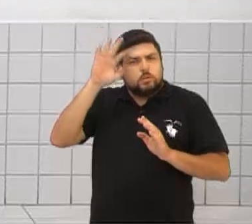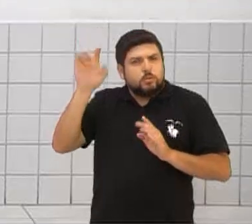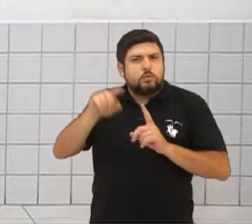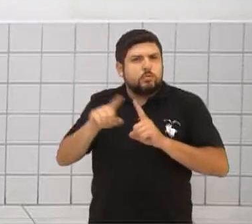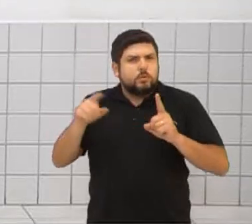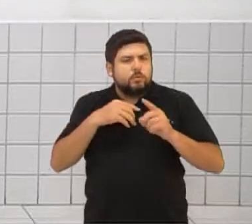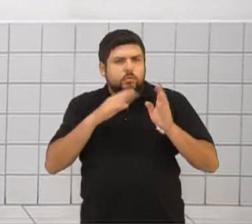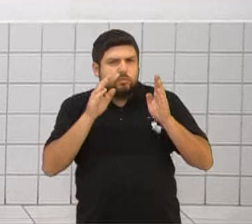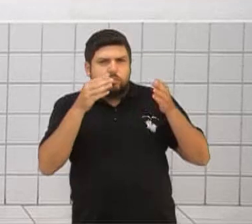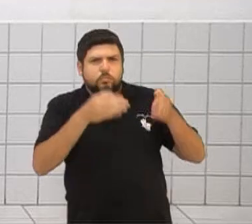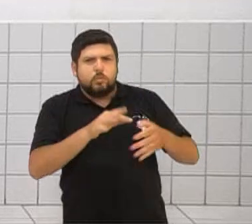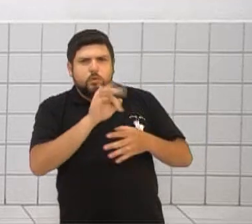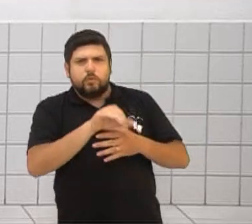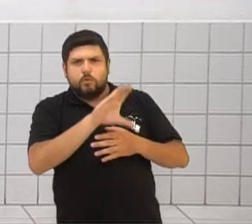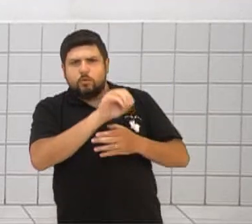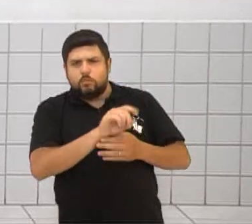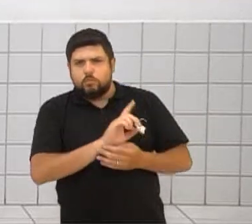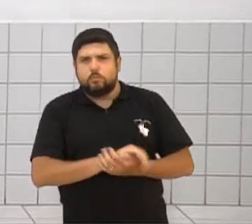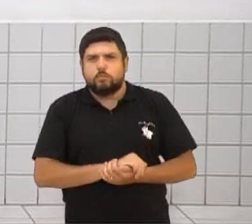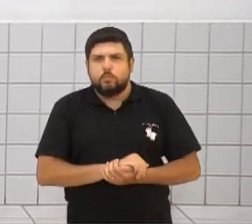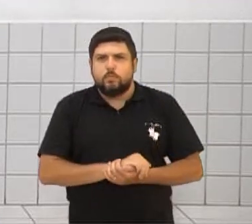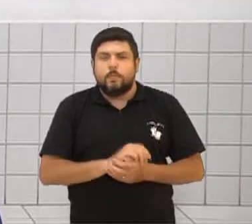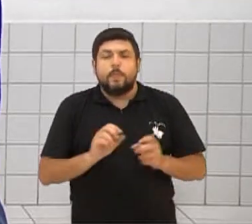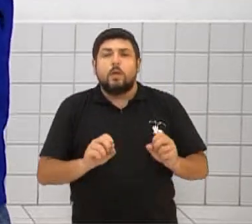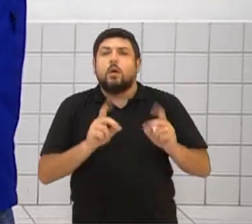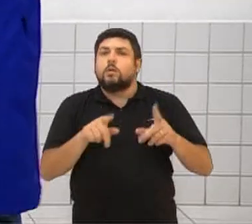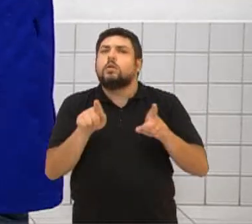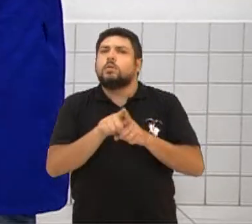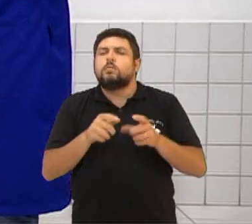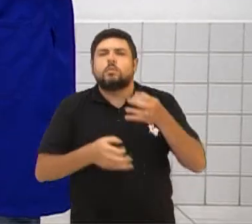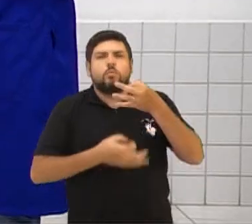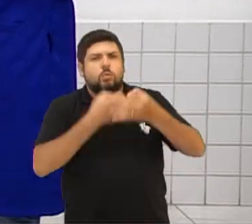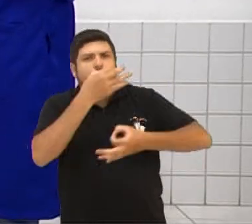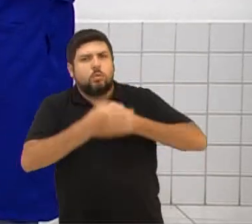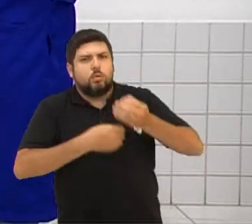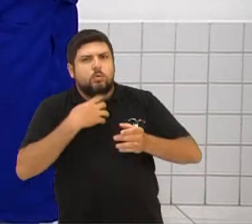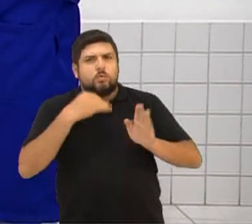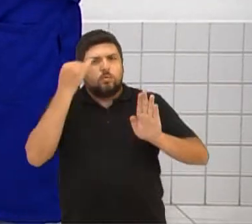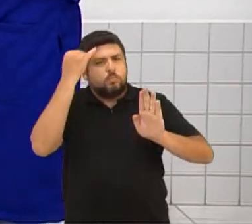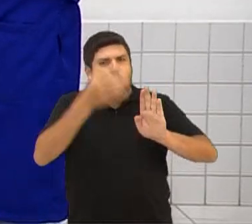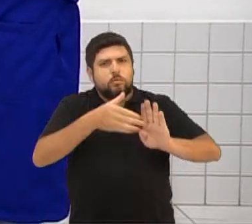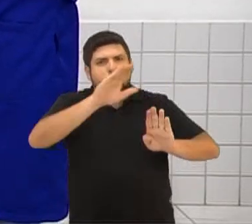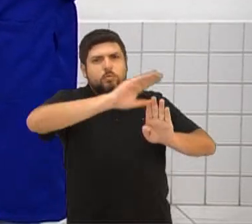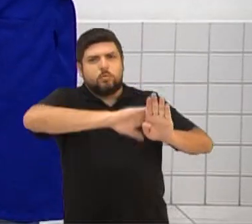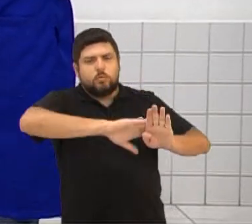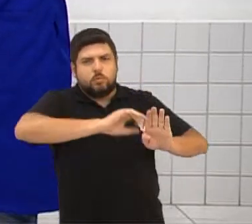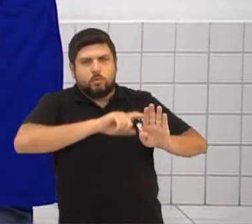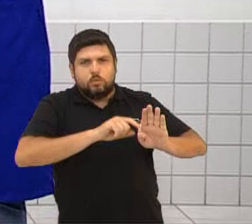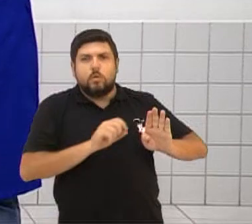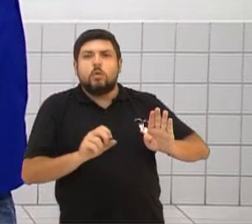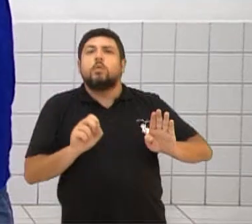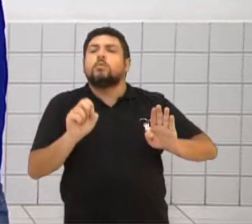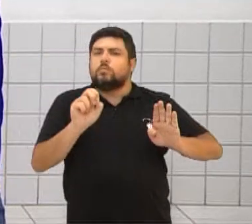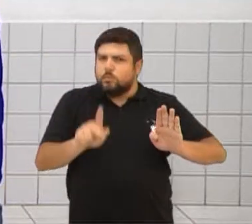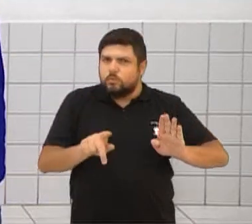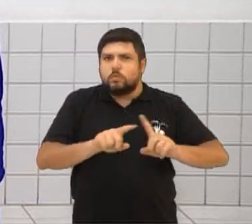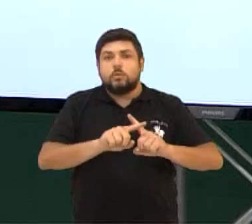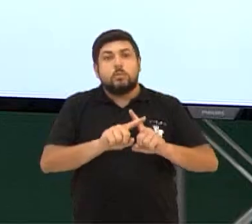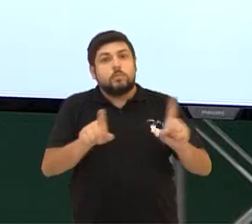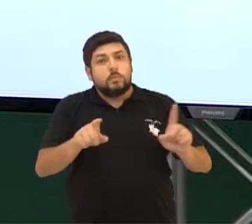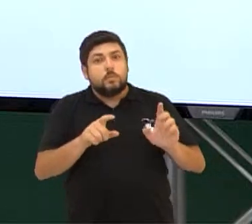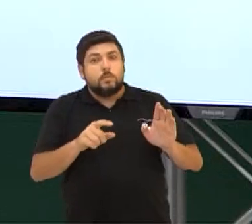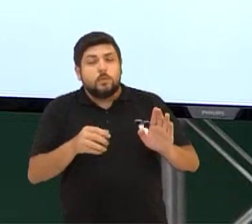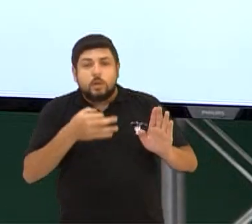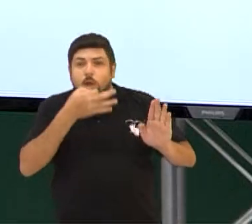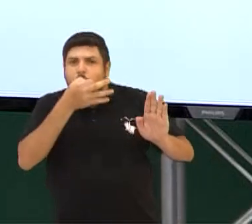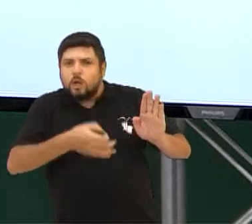bom lembrar. Eles fazem uma crítica da ideologia e partem de situações concretas, fazem, mas essa crítica da ideologia é uma